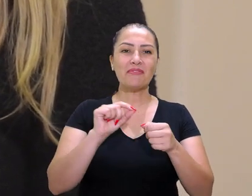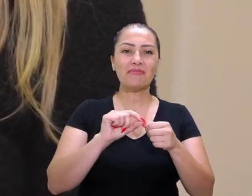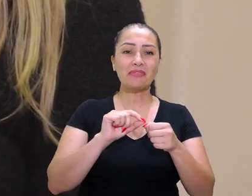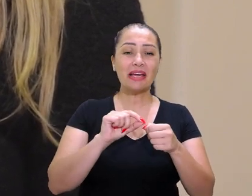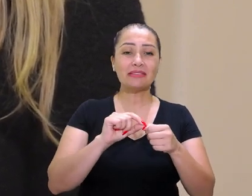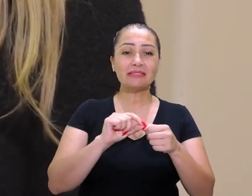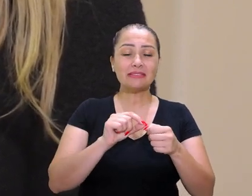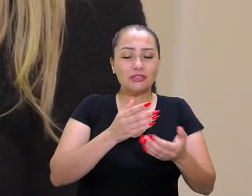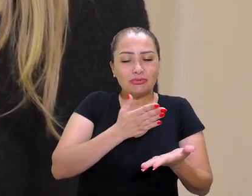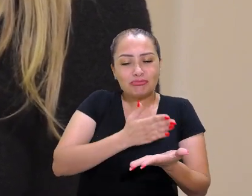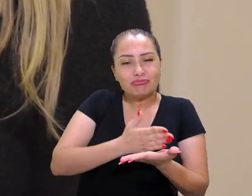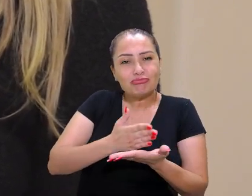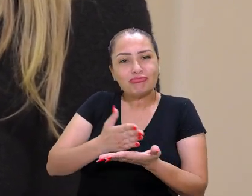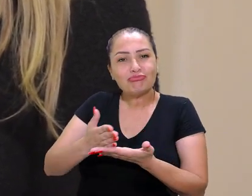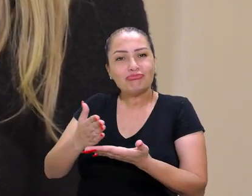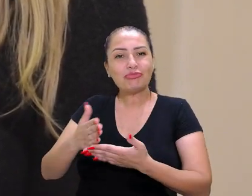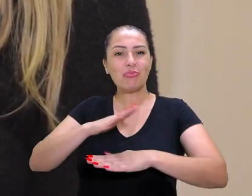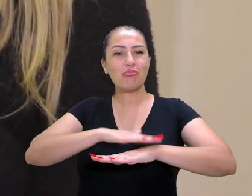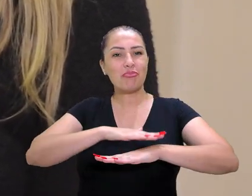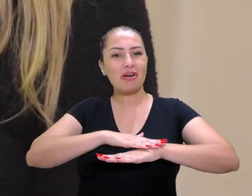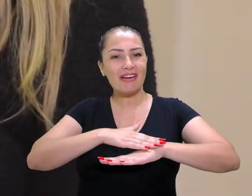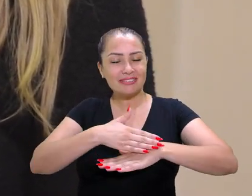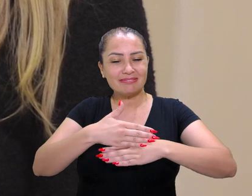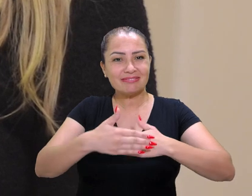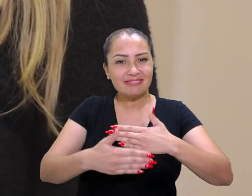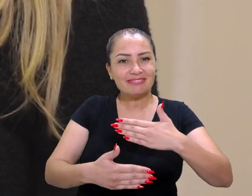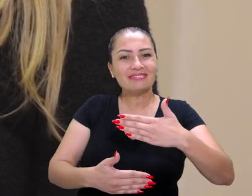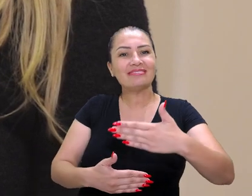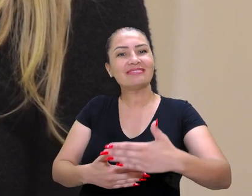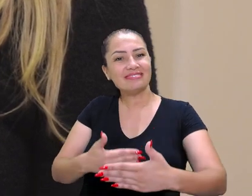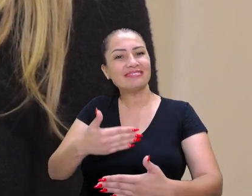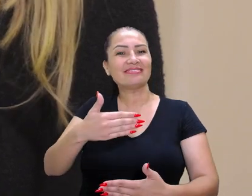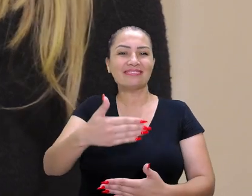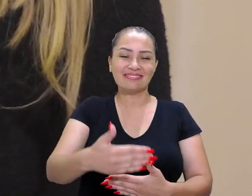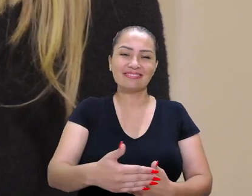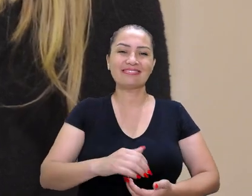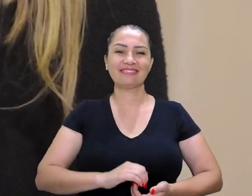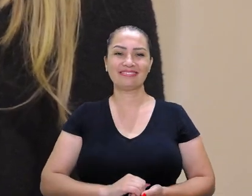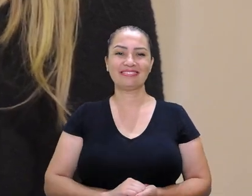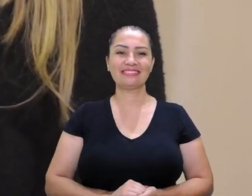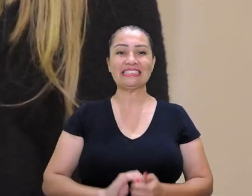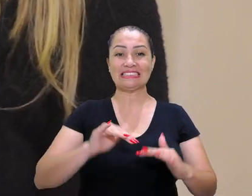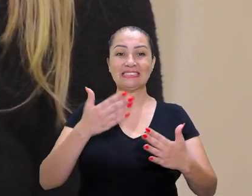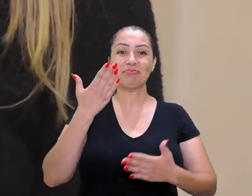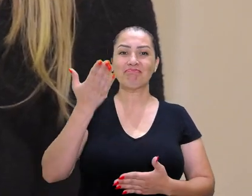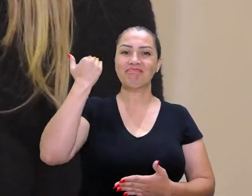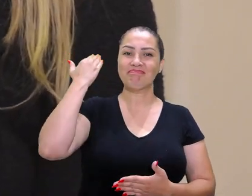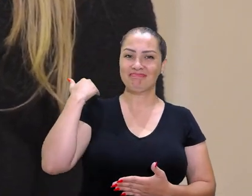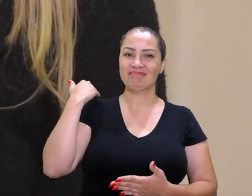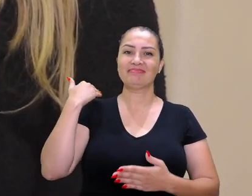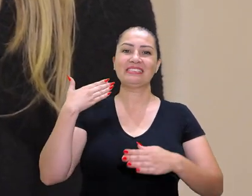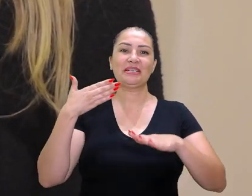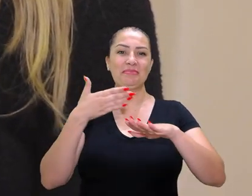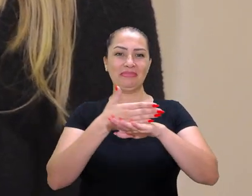por momentos, né, por ciclos. Então, eu acho que assim, naquele ciclo, daquela participação,